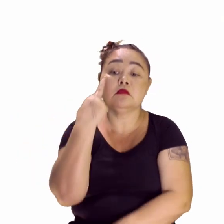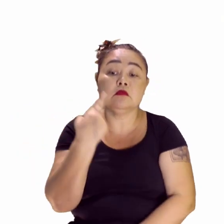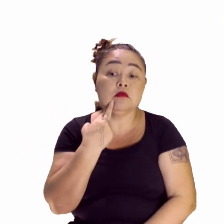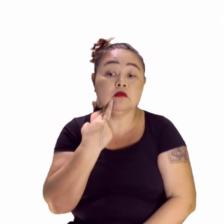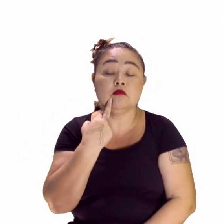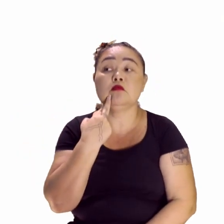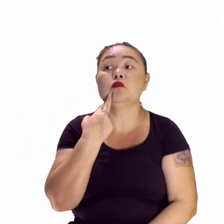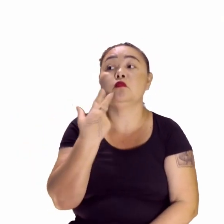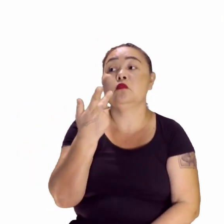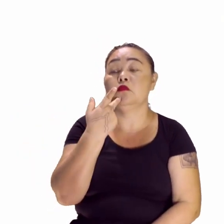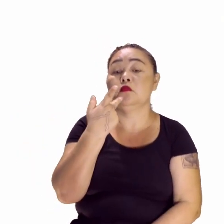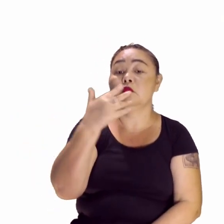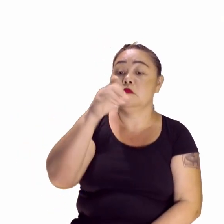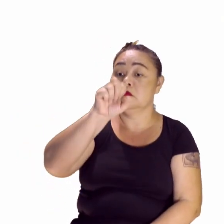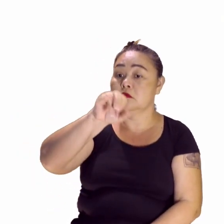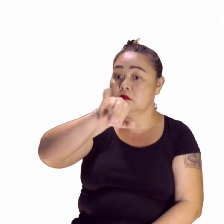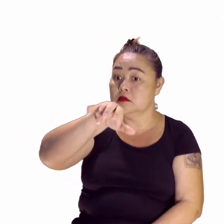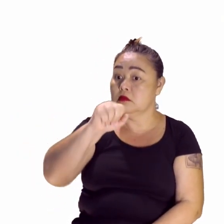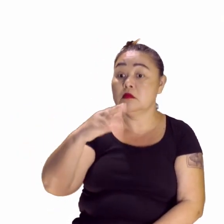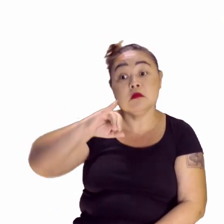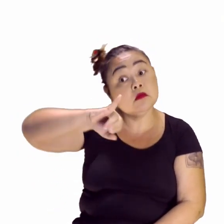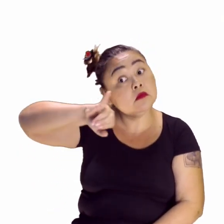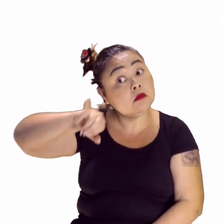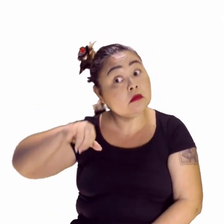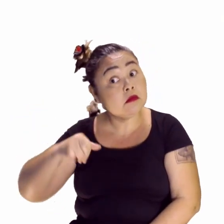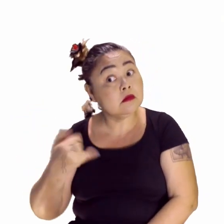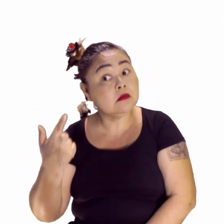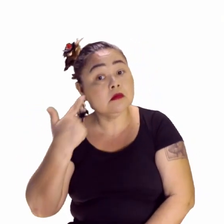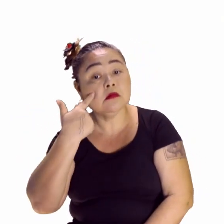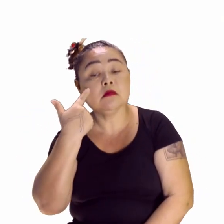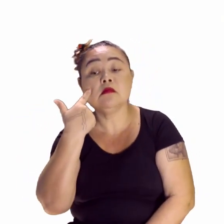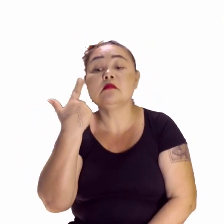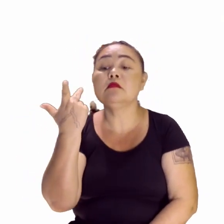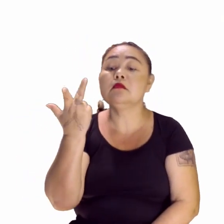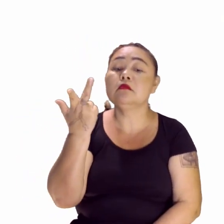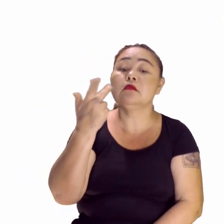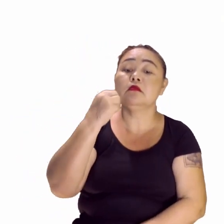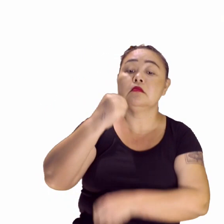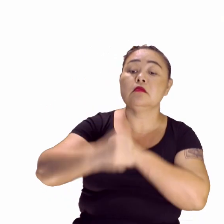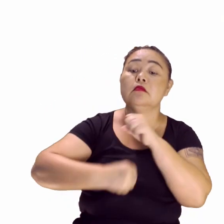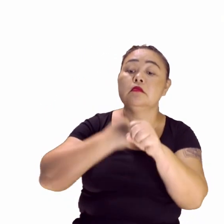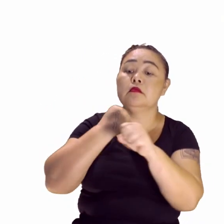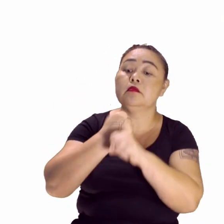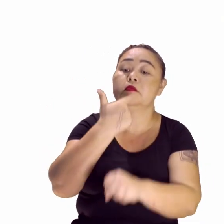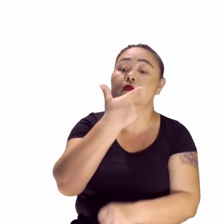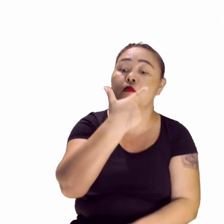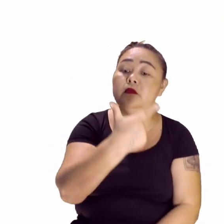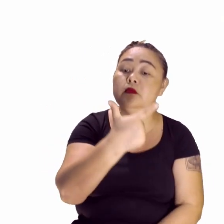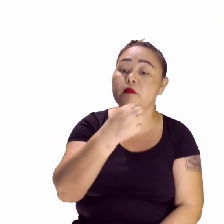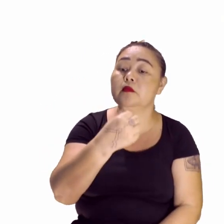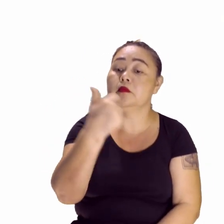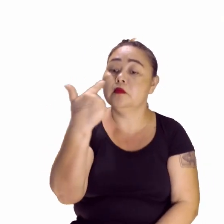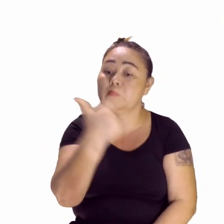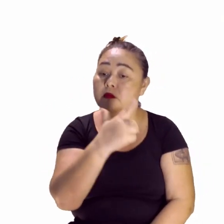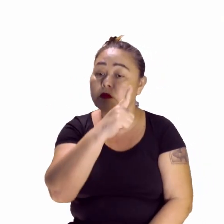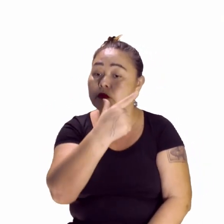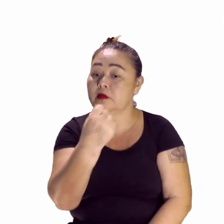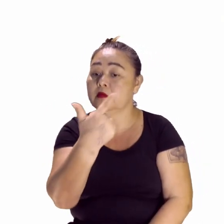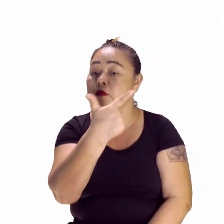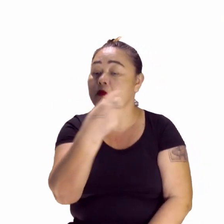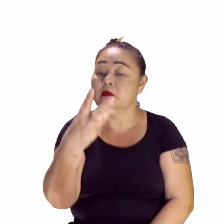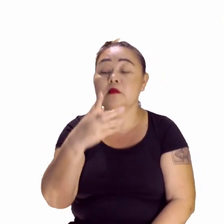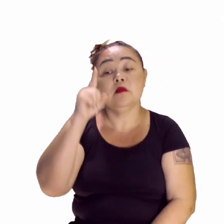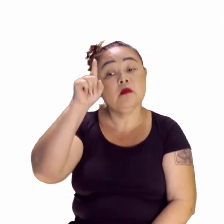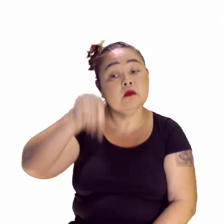e a gente falando de soja a gente aproveita para falar um pouquinho aqui sobre essa produção de 20223 em Rondônia que a previsão